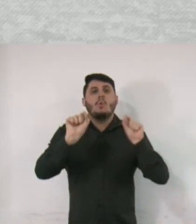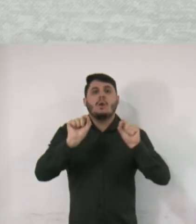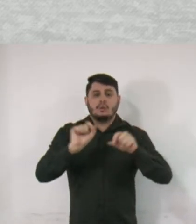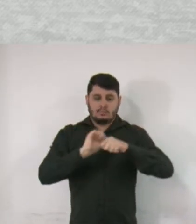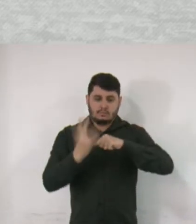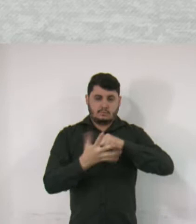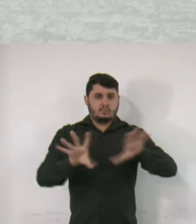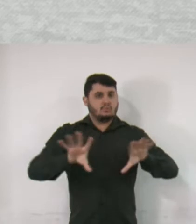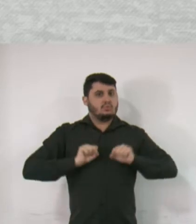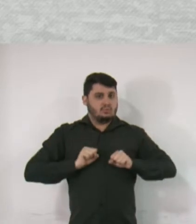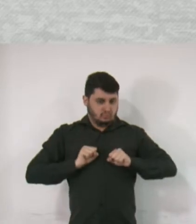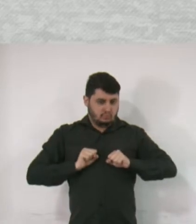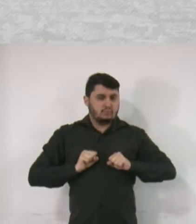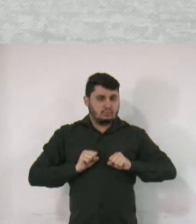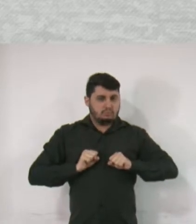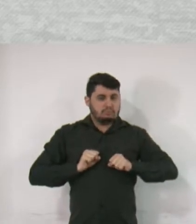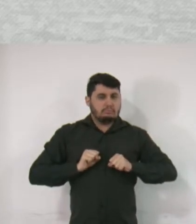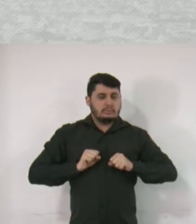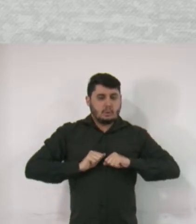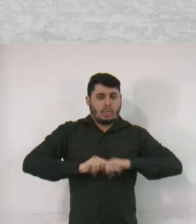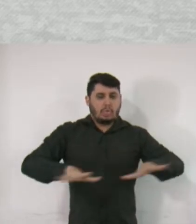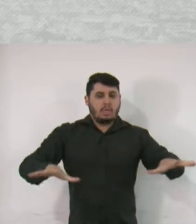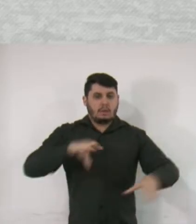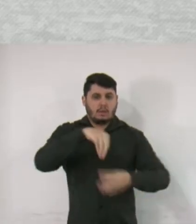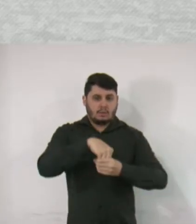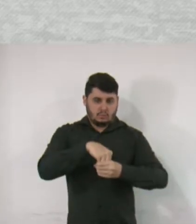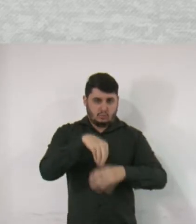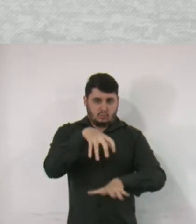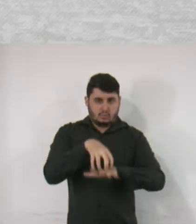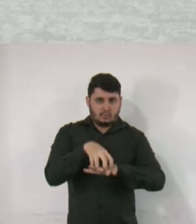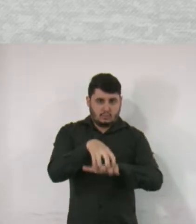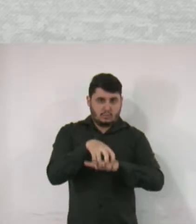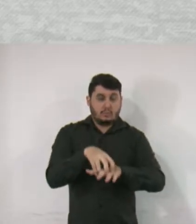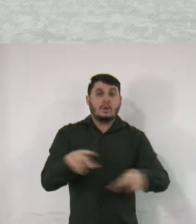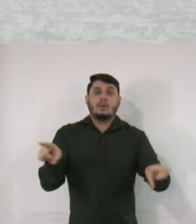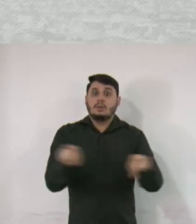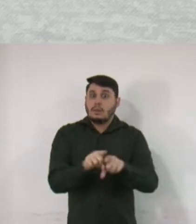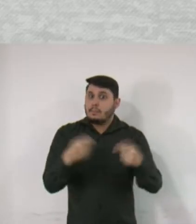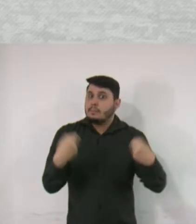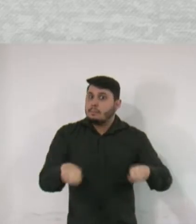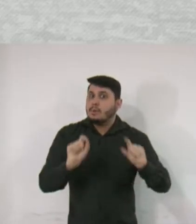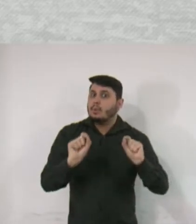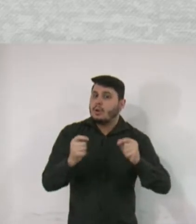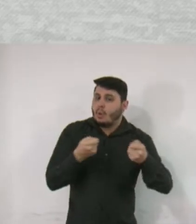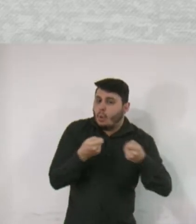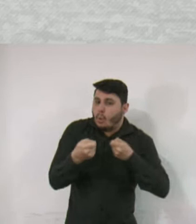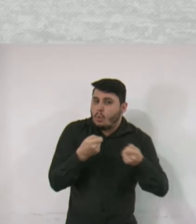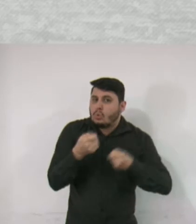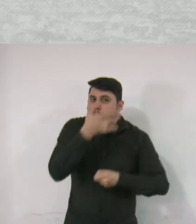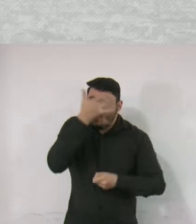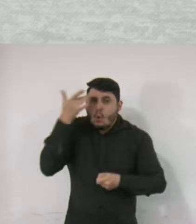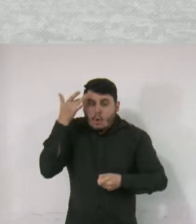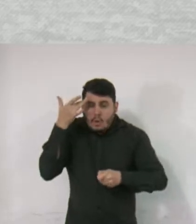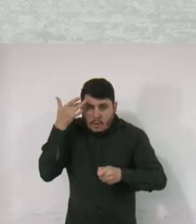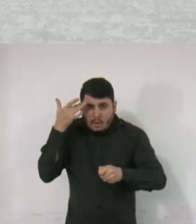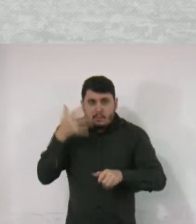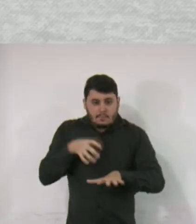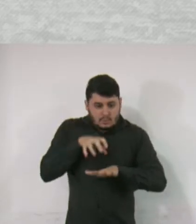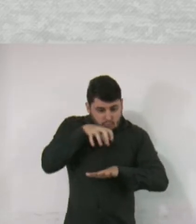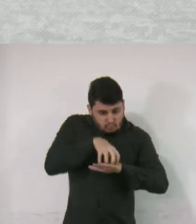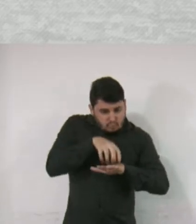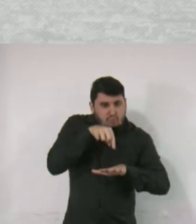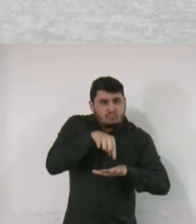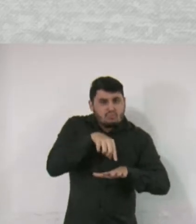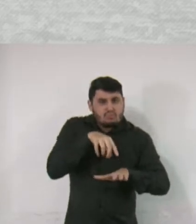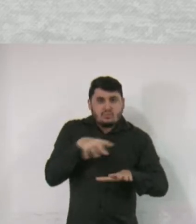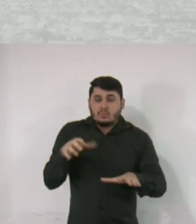Então, a lotação máxima recomendada nos veículos será de 50% da capacidade, para evitar também aglomeramentos internos dos passageiros